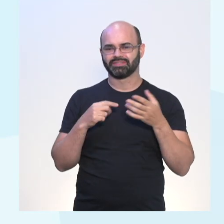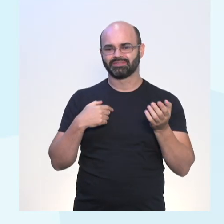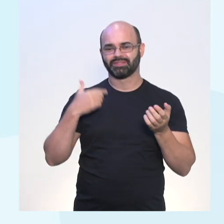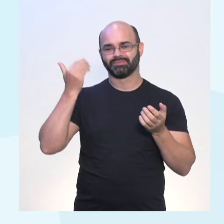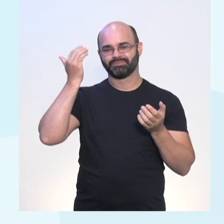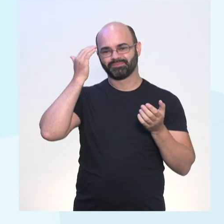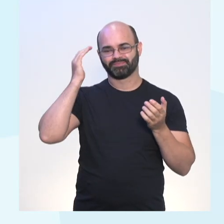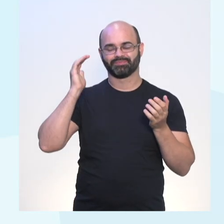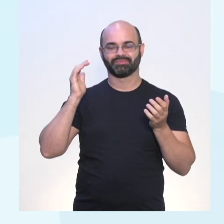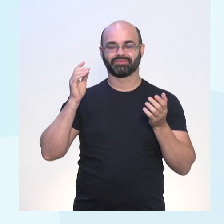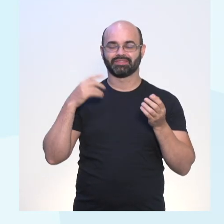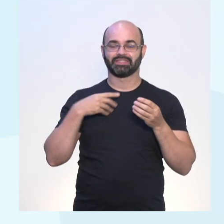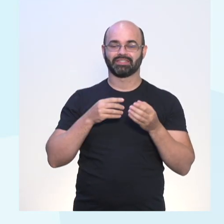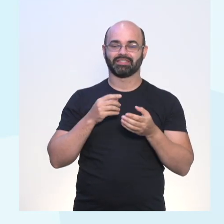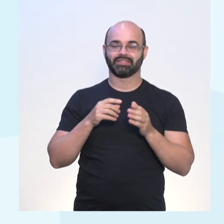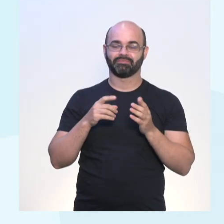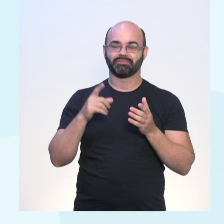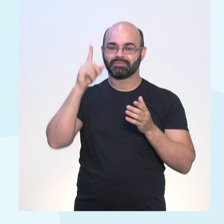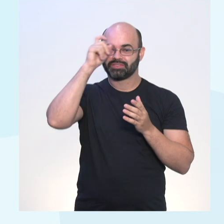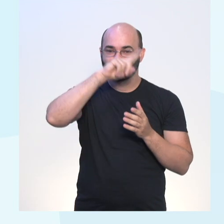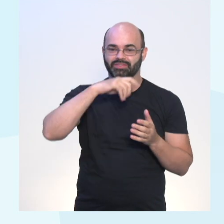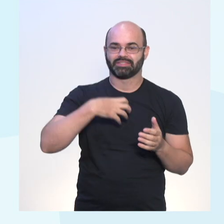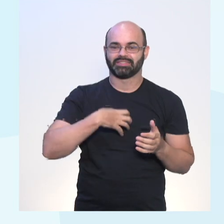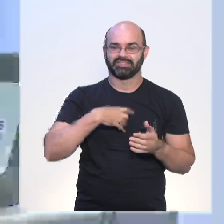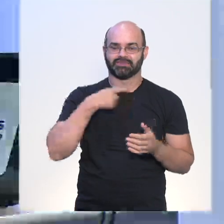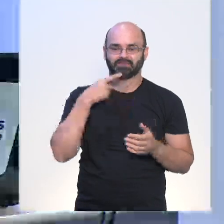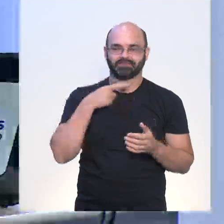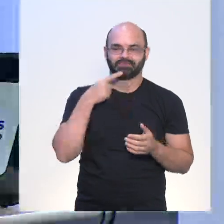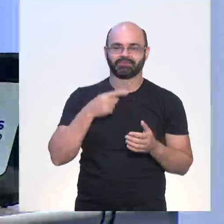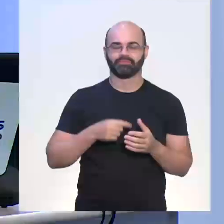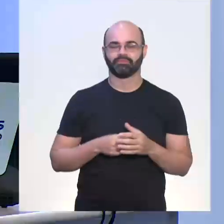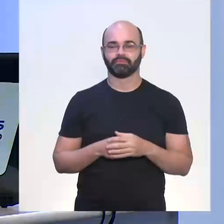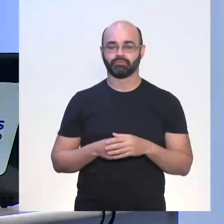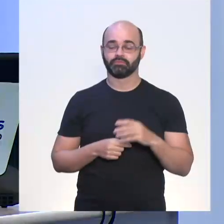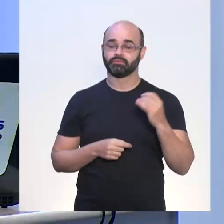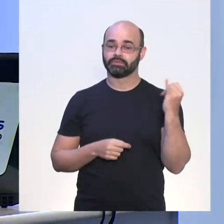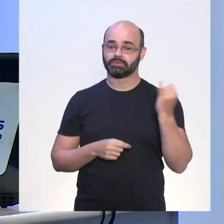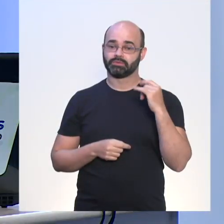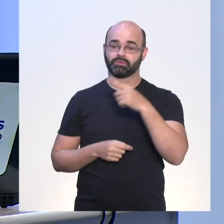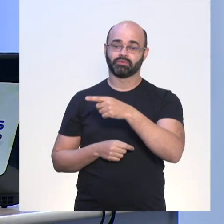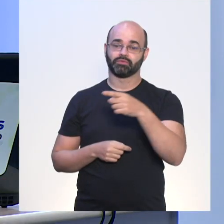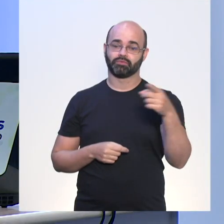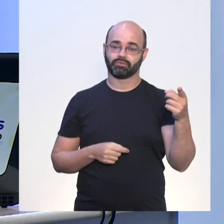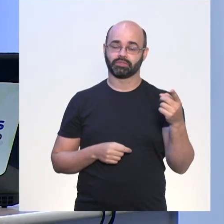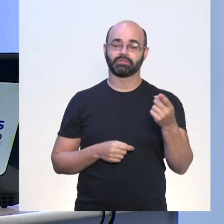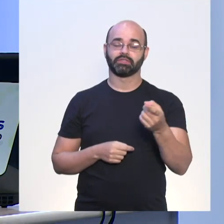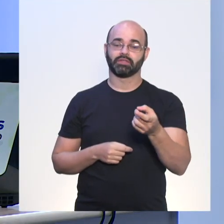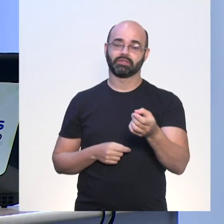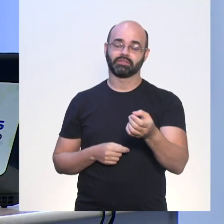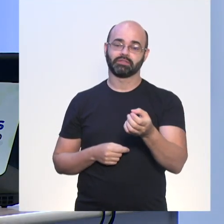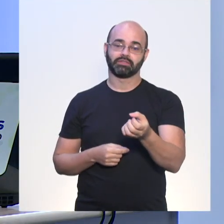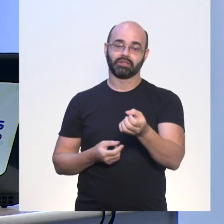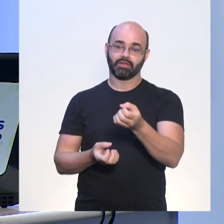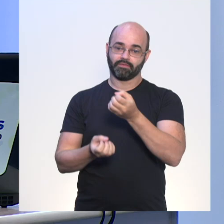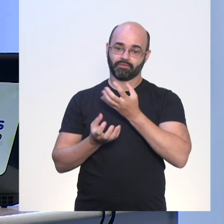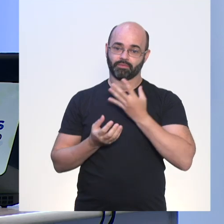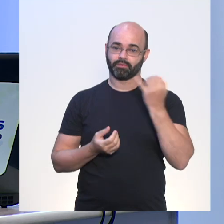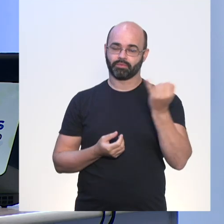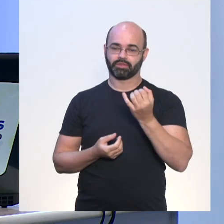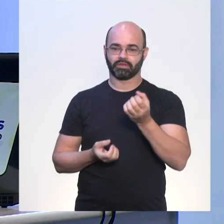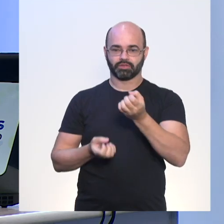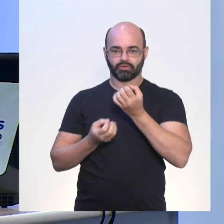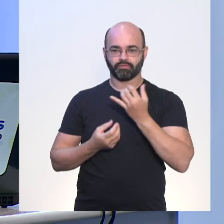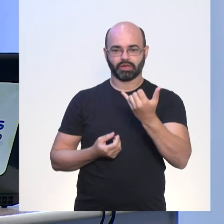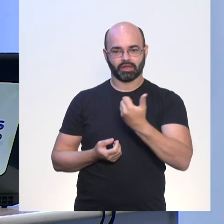meu entendimento. Para a gente é importante, né, ter essa devolutiva de vocês, para a gente ir se organizando também para os